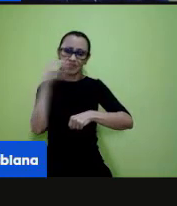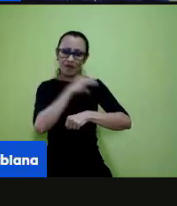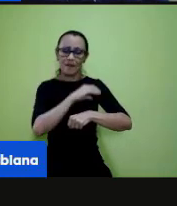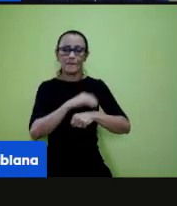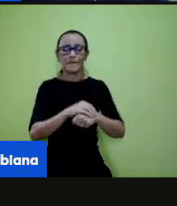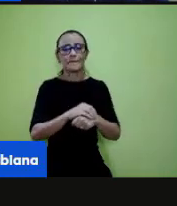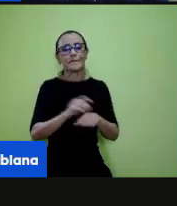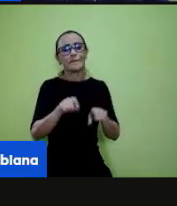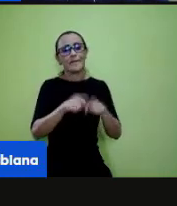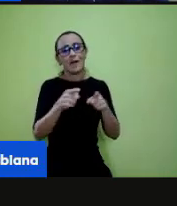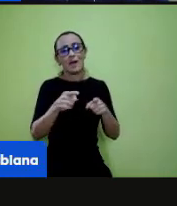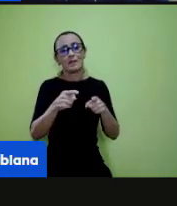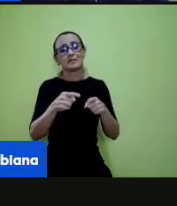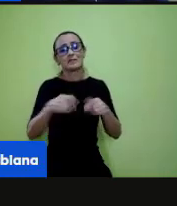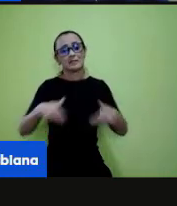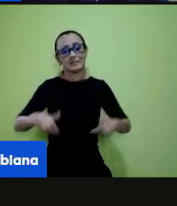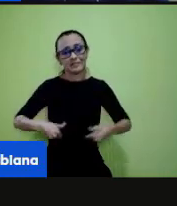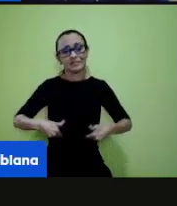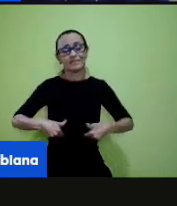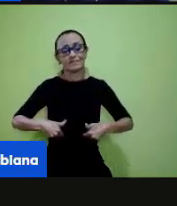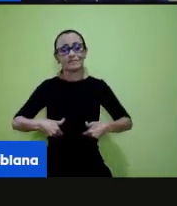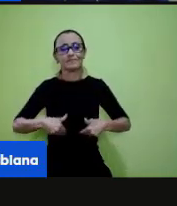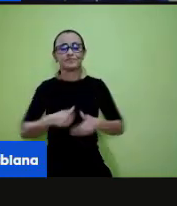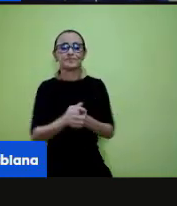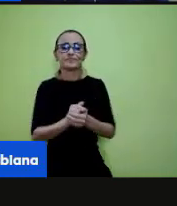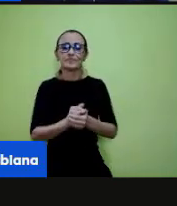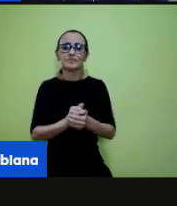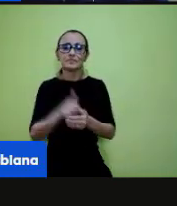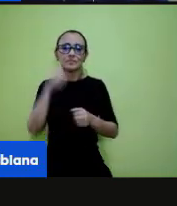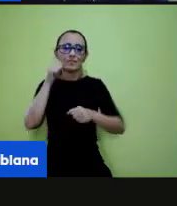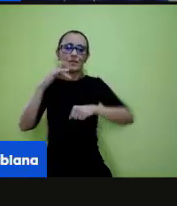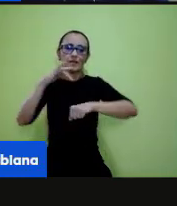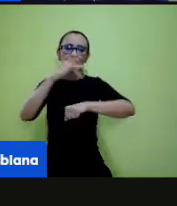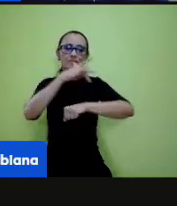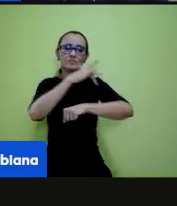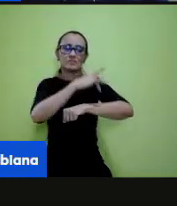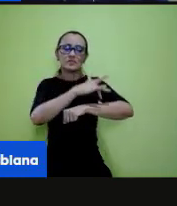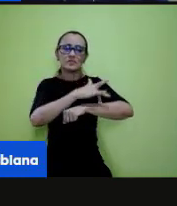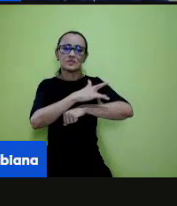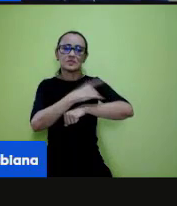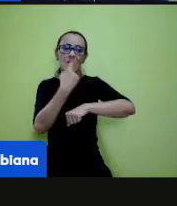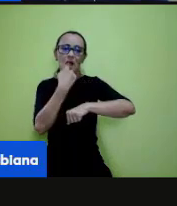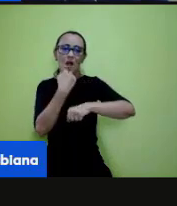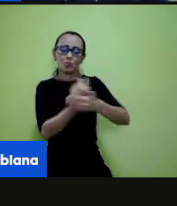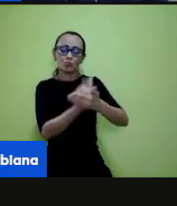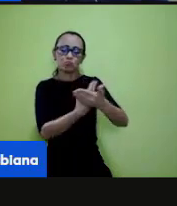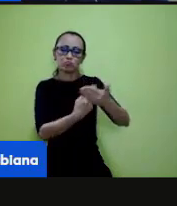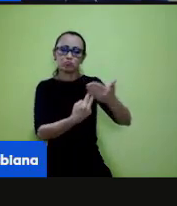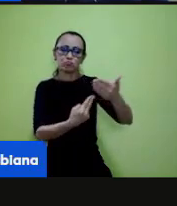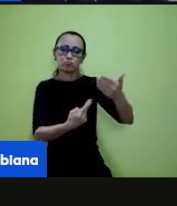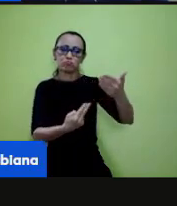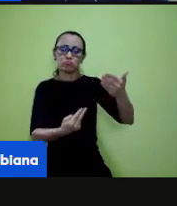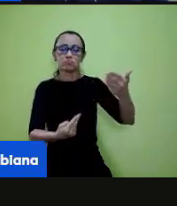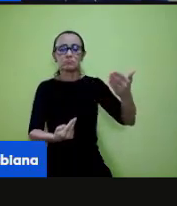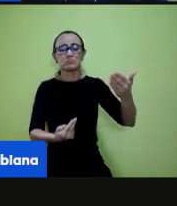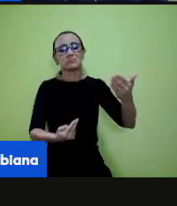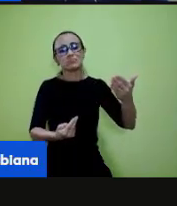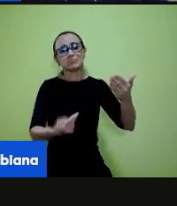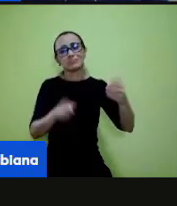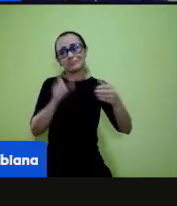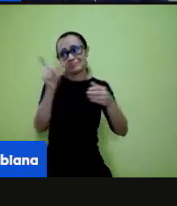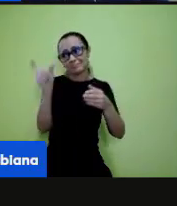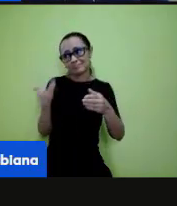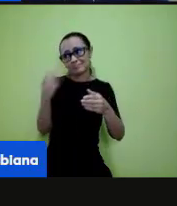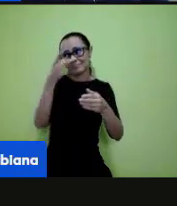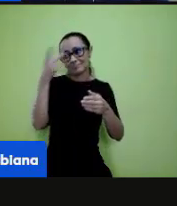alimentar mais por conta disso. A fêmea faz um repasto sanguíneo, uma alimentação no ser humano para uma postura de